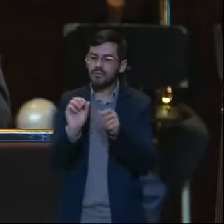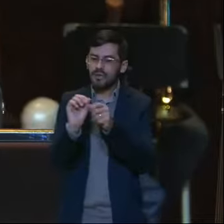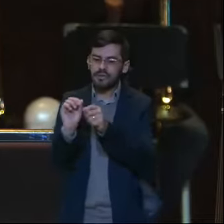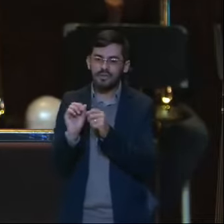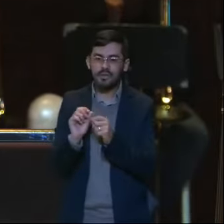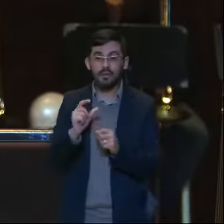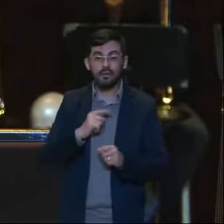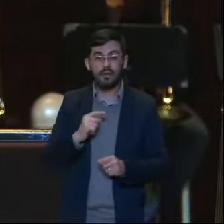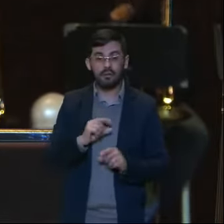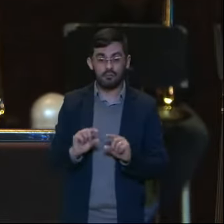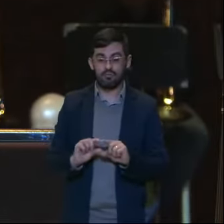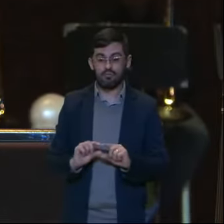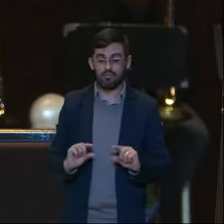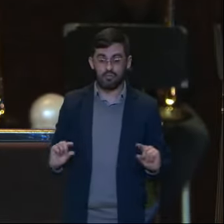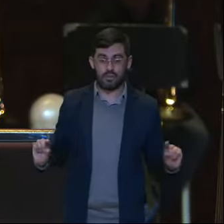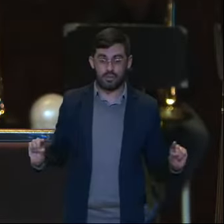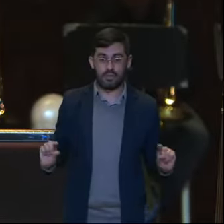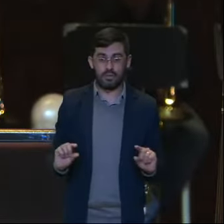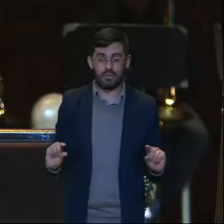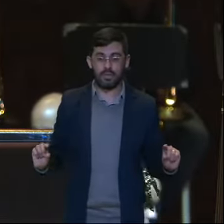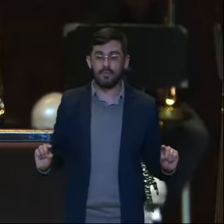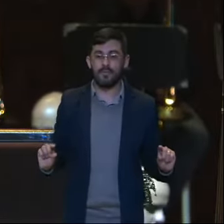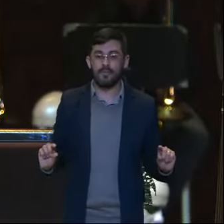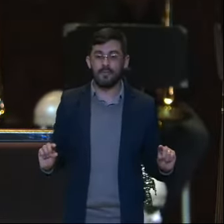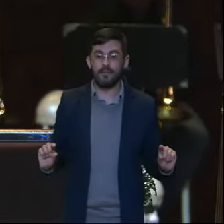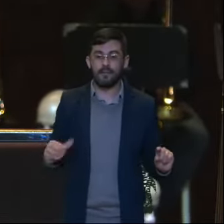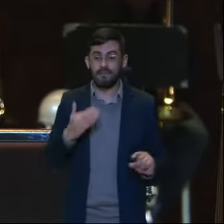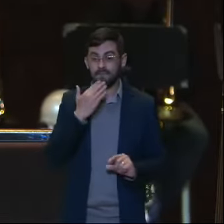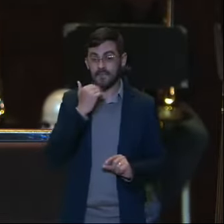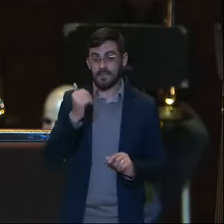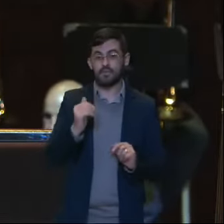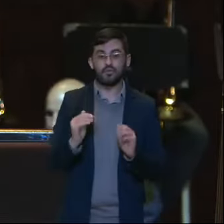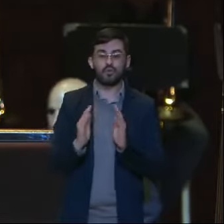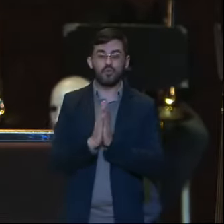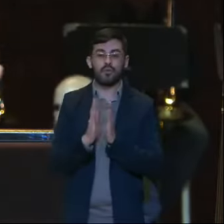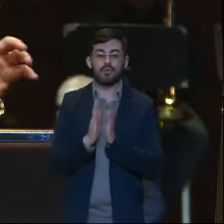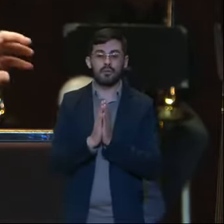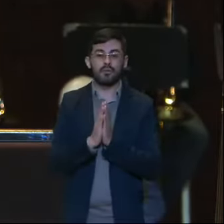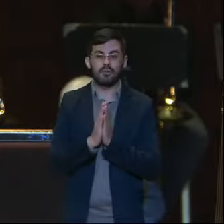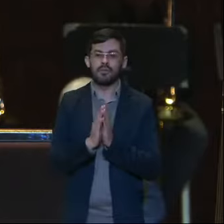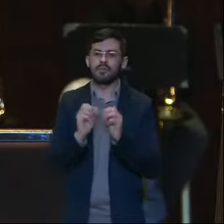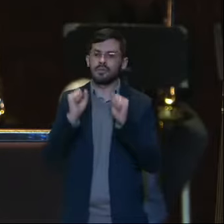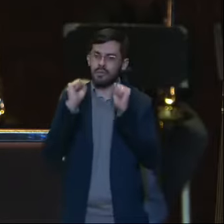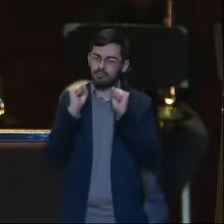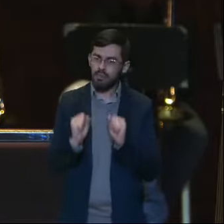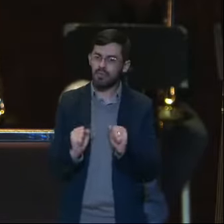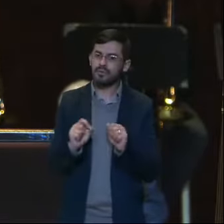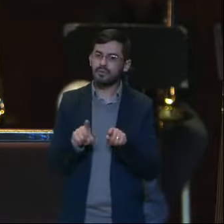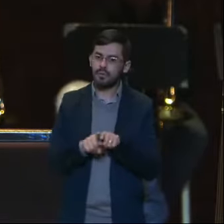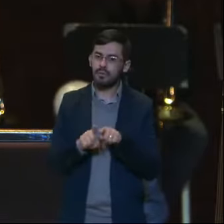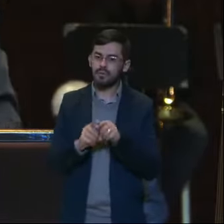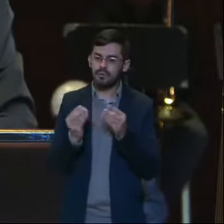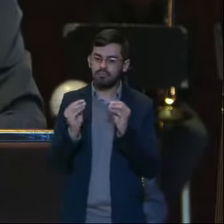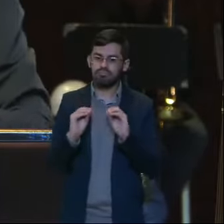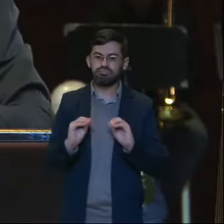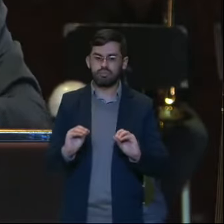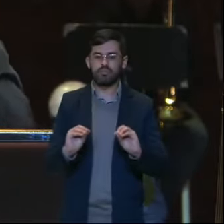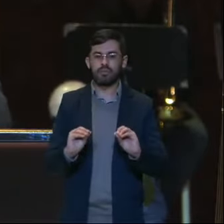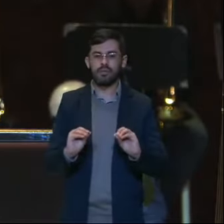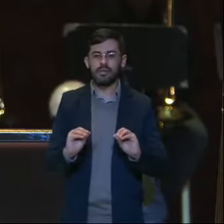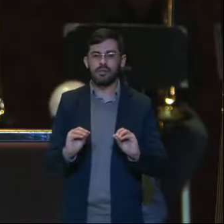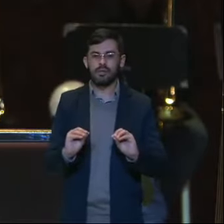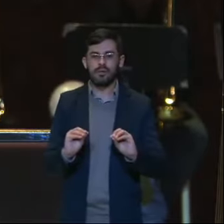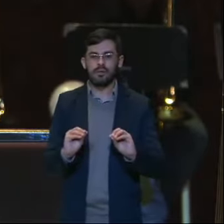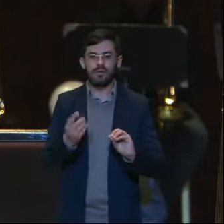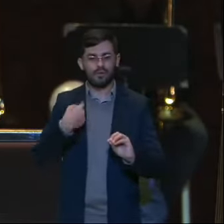esse link que vai aparecer aqui na sua tela, pedidos de oração. Esse link, esse banner vai aparecer aqui atrás no telão central, e